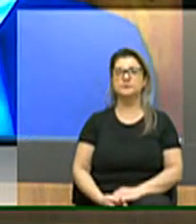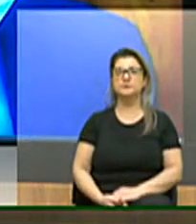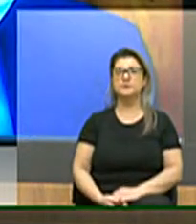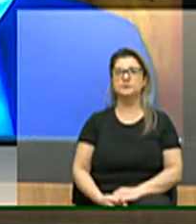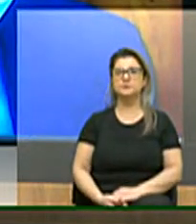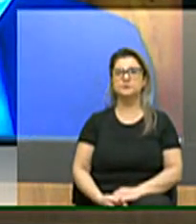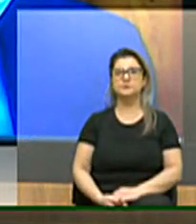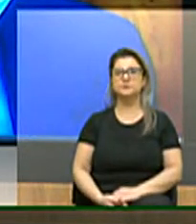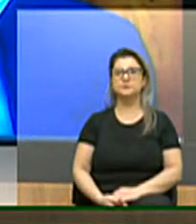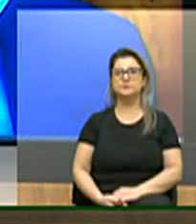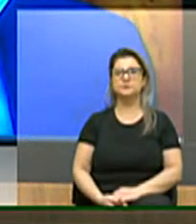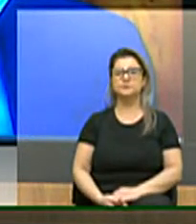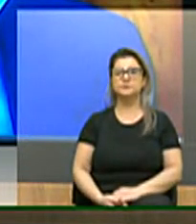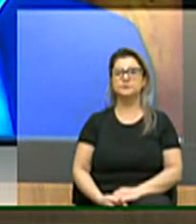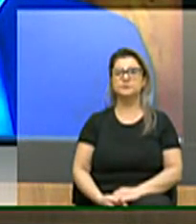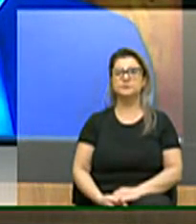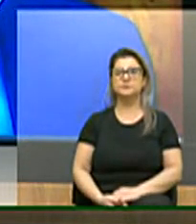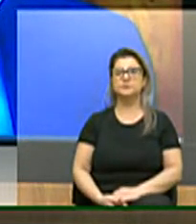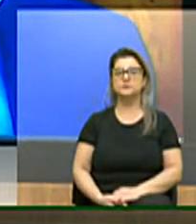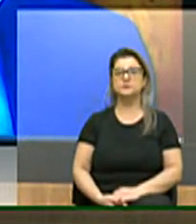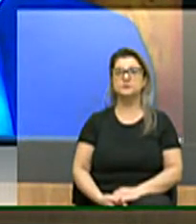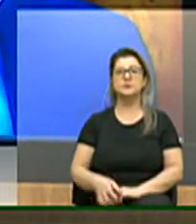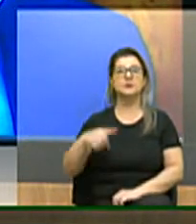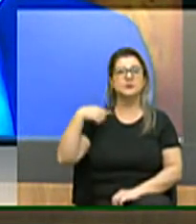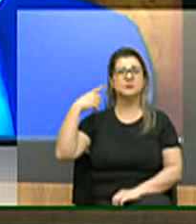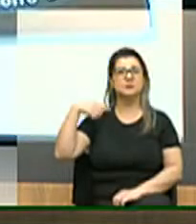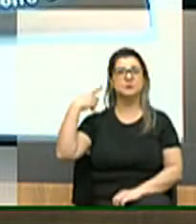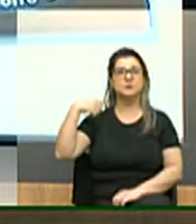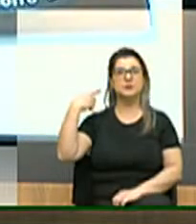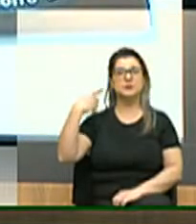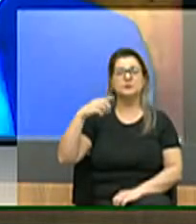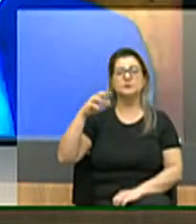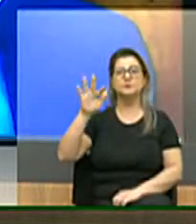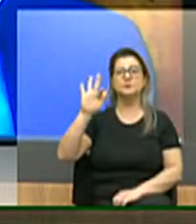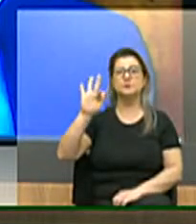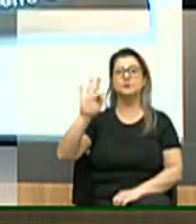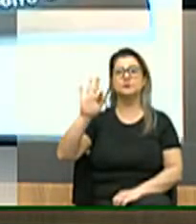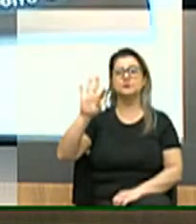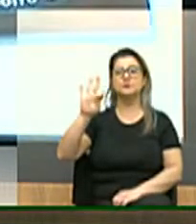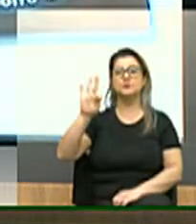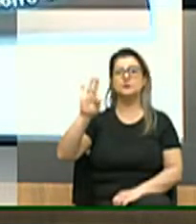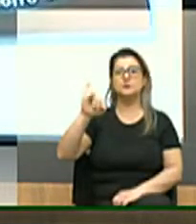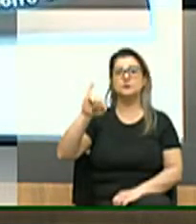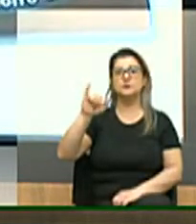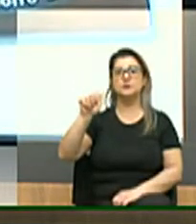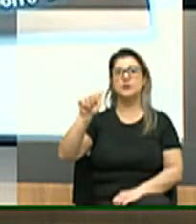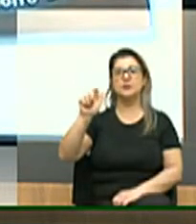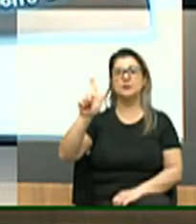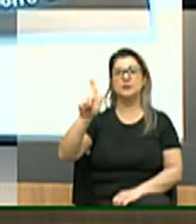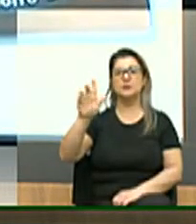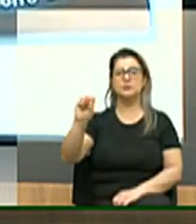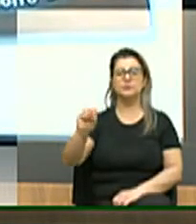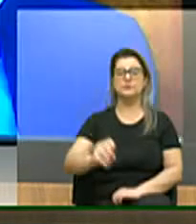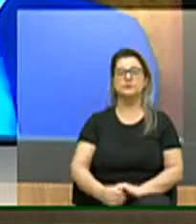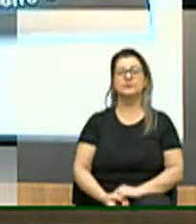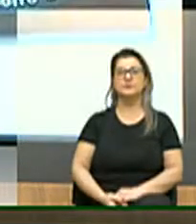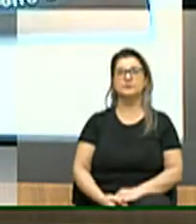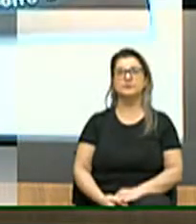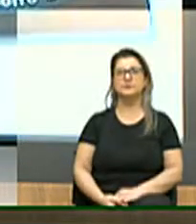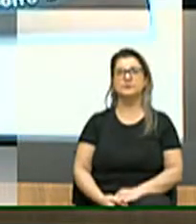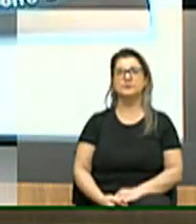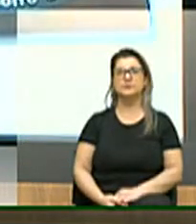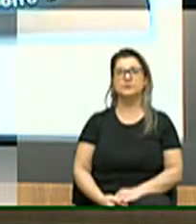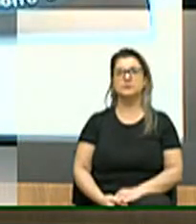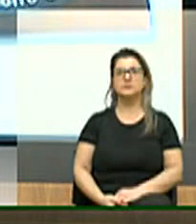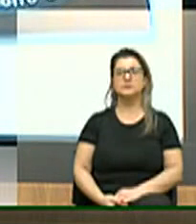Alguma outra coisa que ela tenha escrito? Deputado doutor Thiago Duarte. O